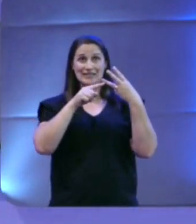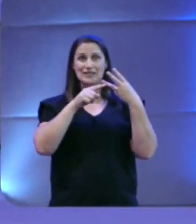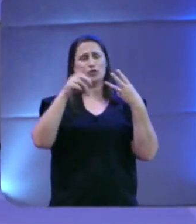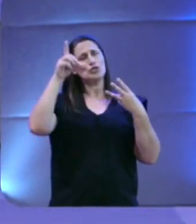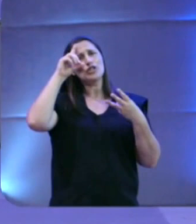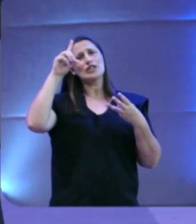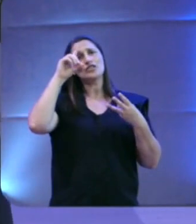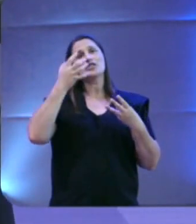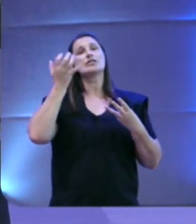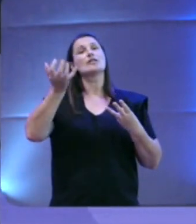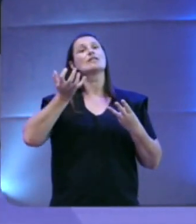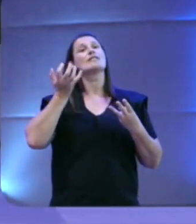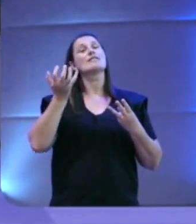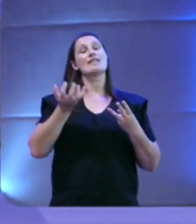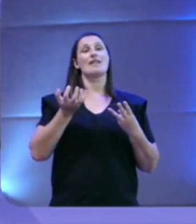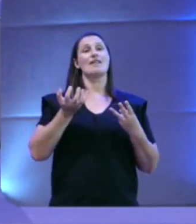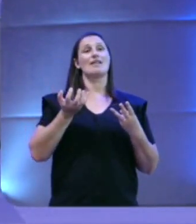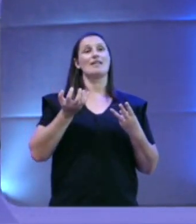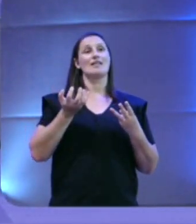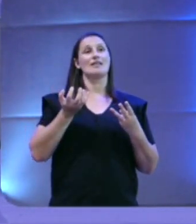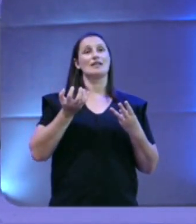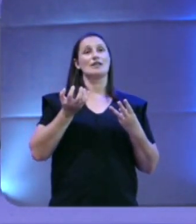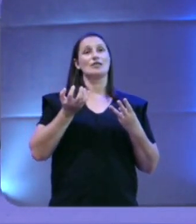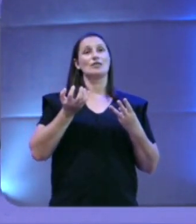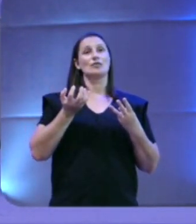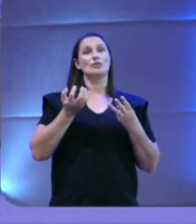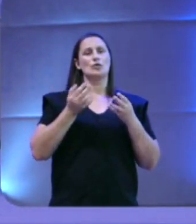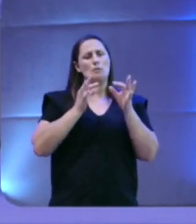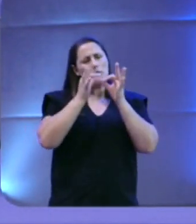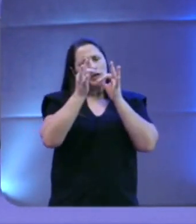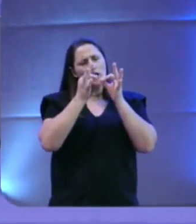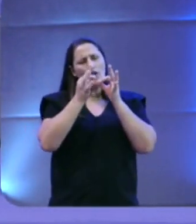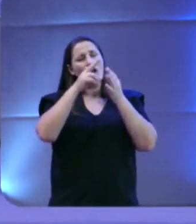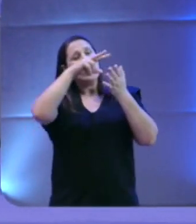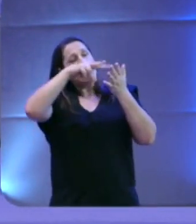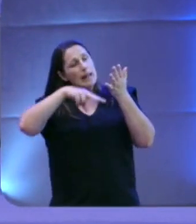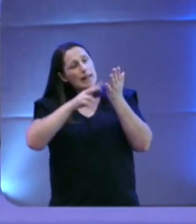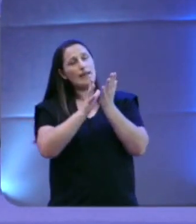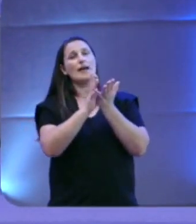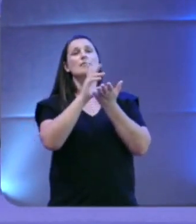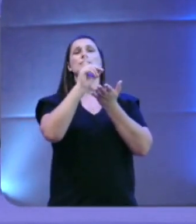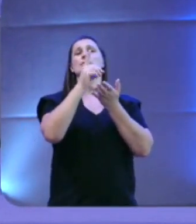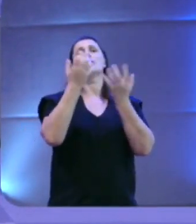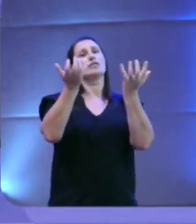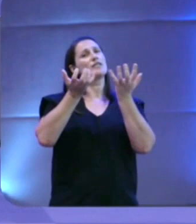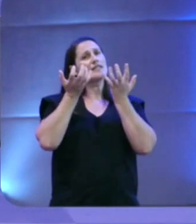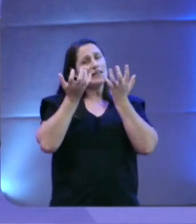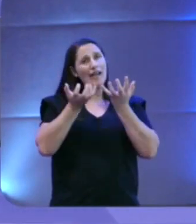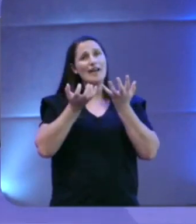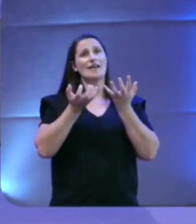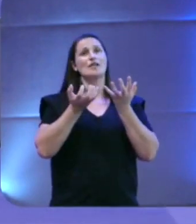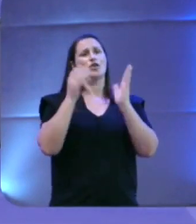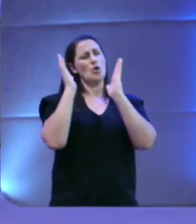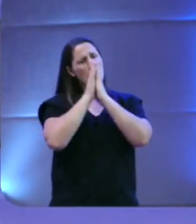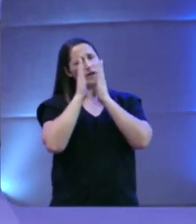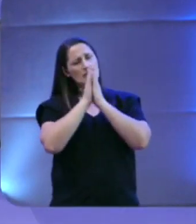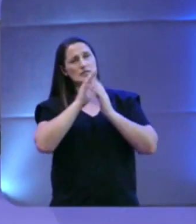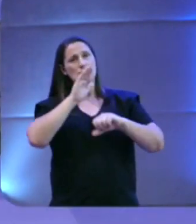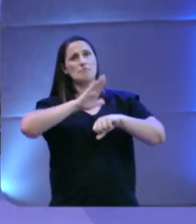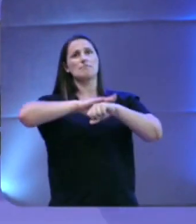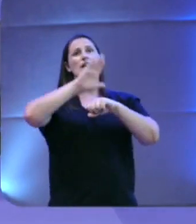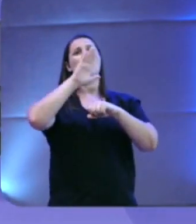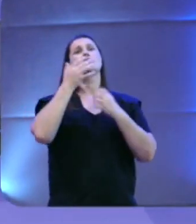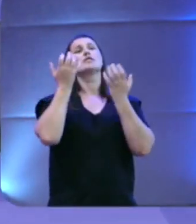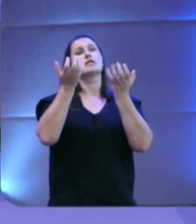dia. Eu quero estabelecer um plano para ler a palavra de Deus, de alguma forma, que ela esteja no meu dia a dia. Eu quero buscar